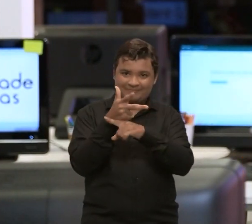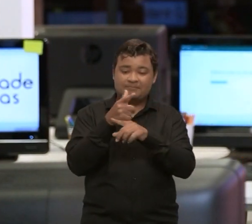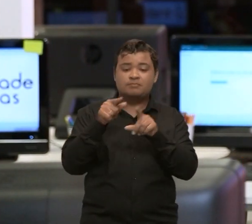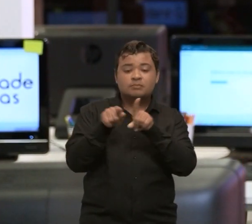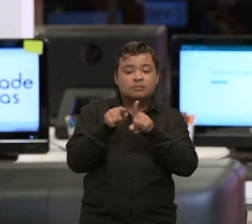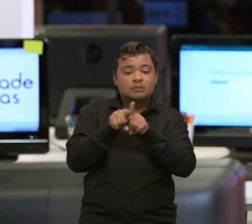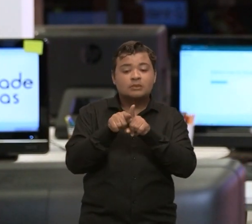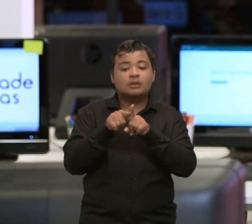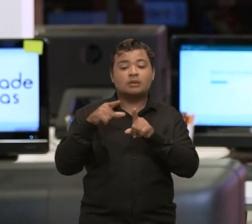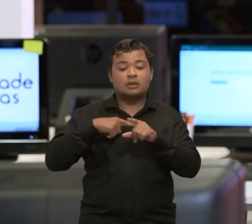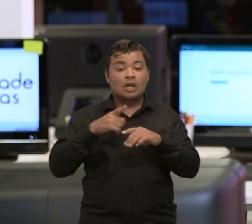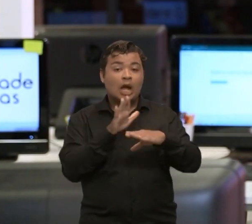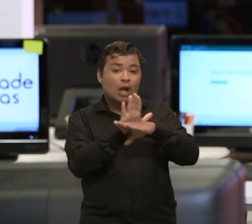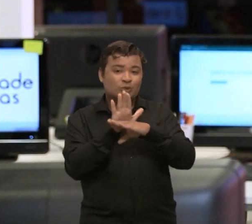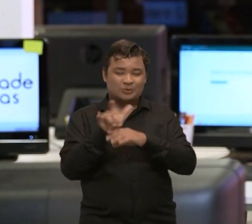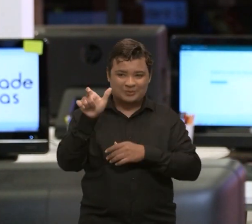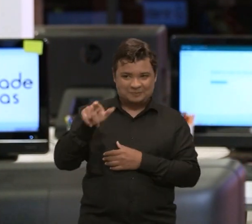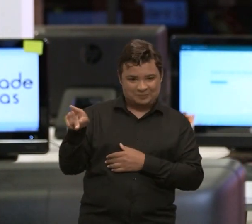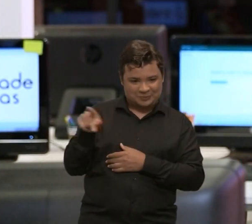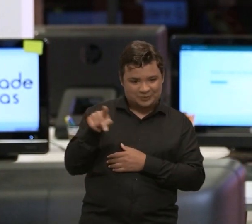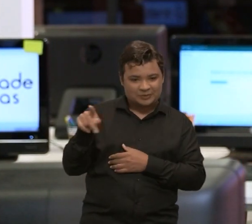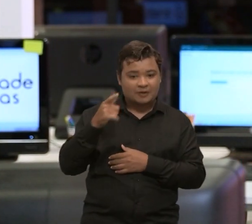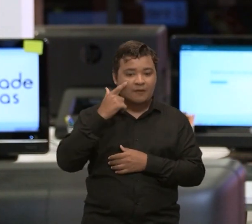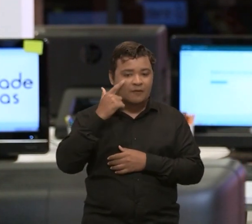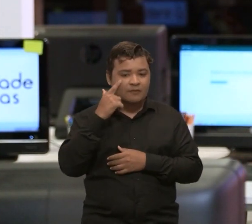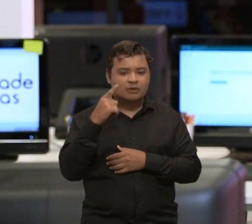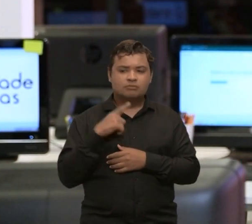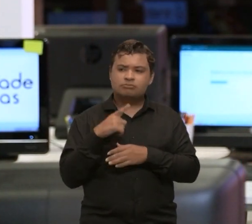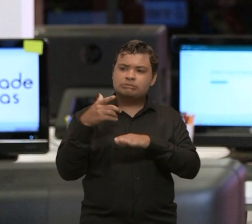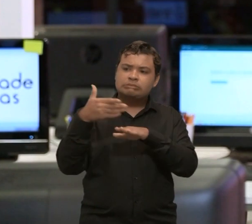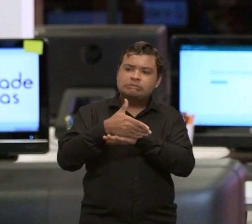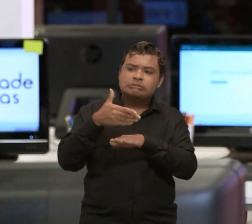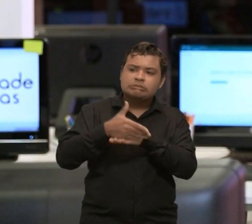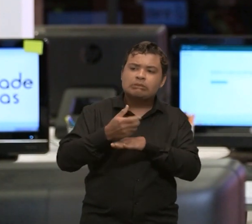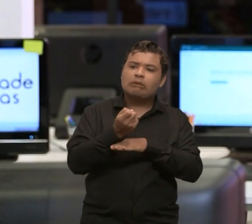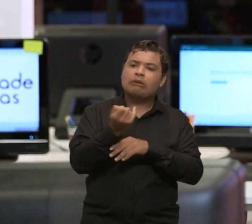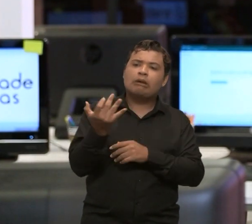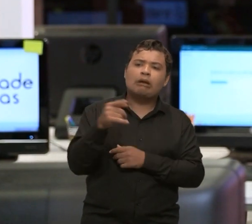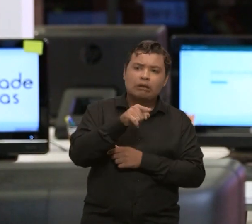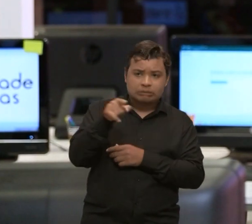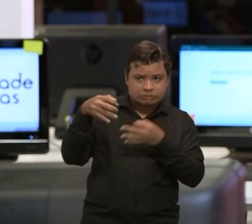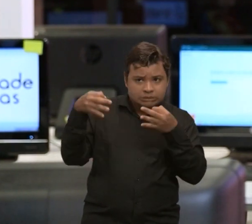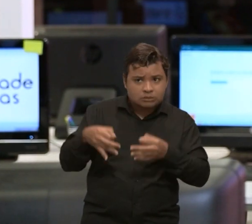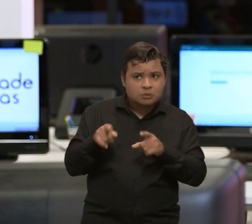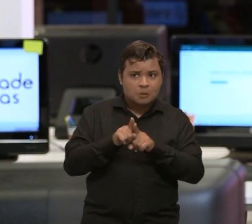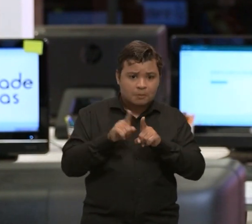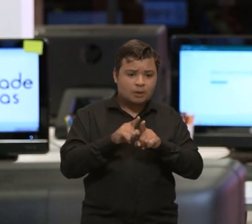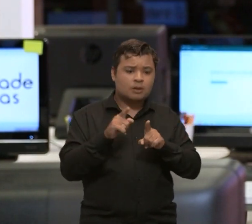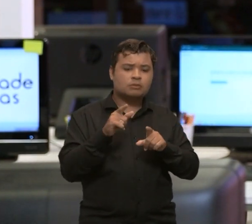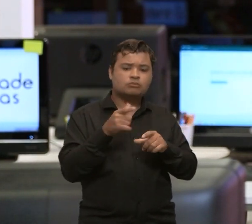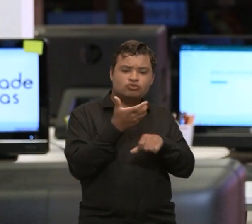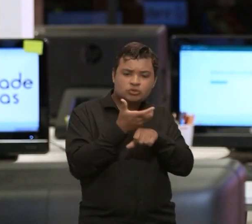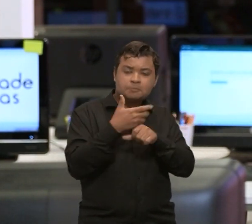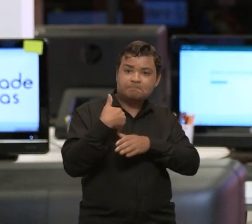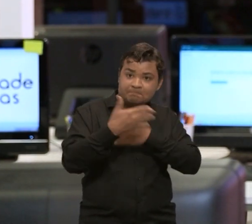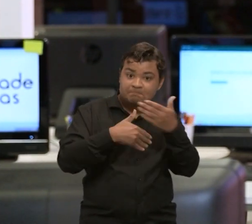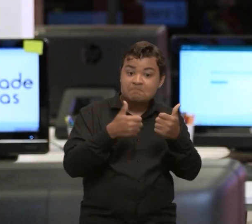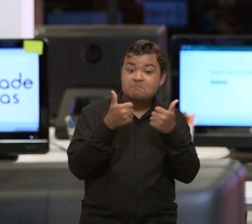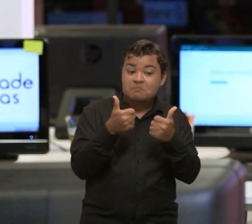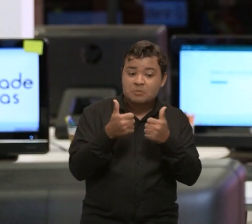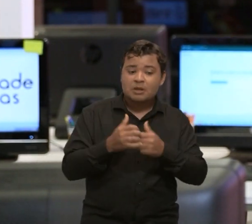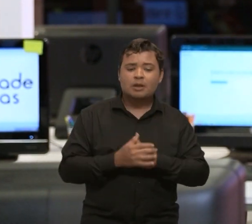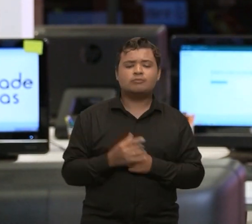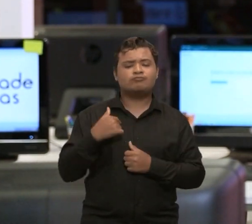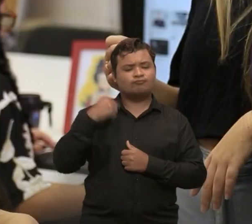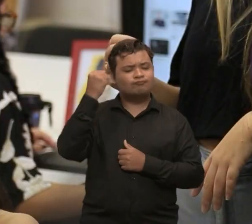como funções de ajudar o professor, né? Verificar a frequência, ver se está tudo encaminhando certo na disciplina. Então tem sido